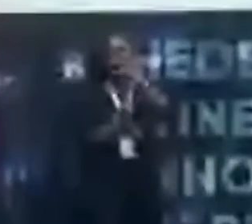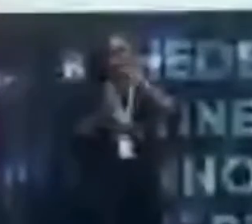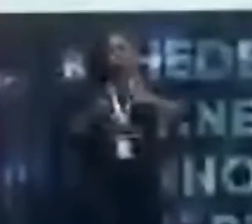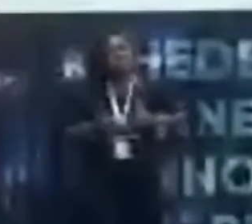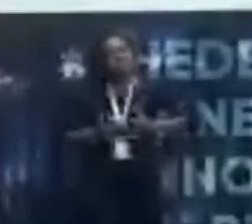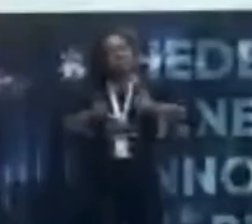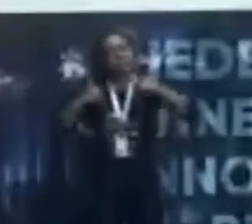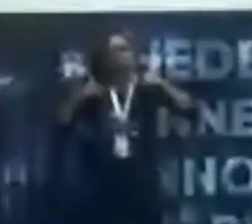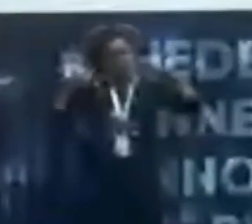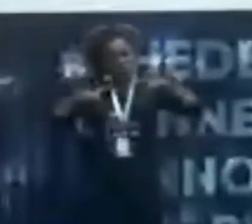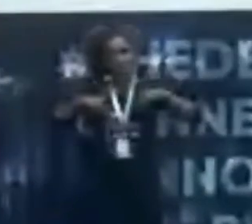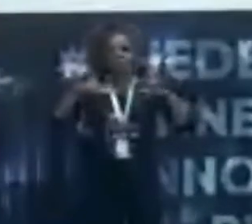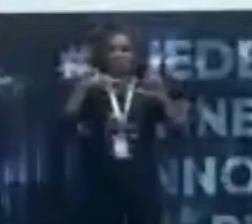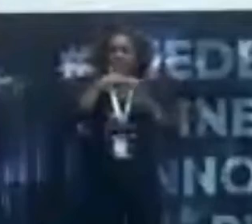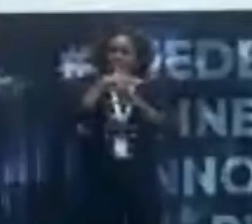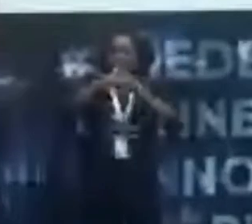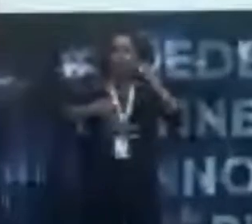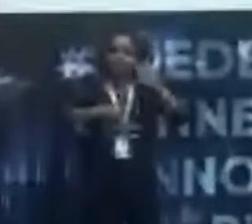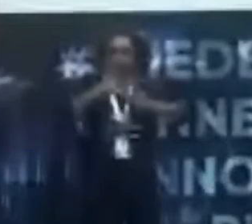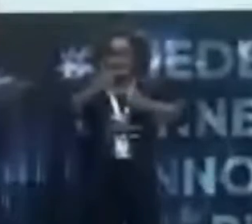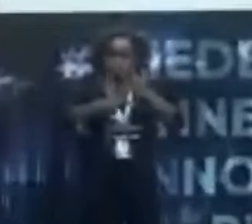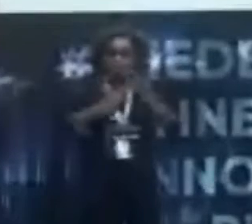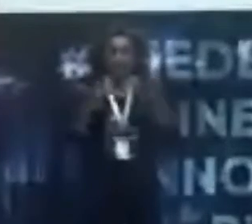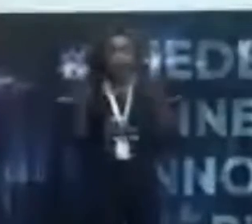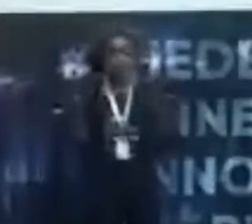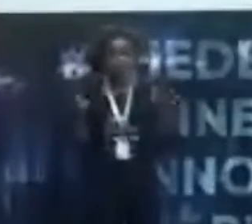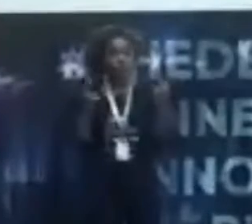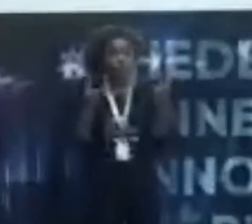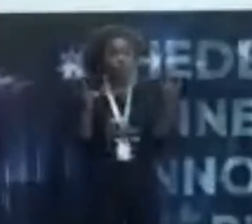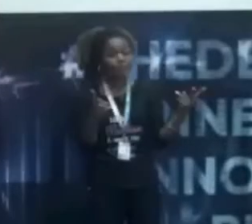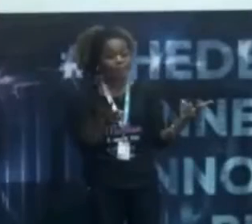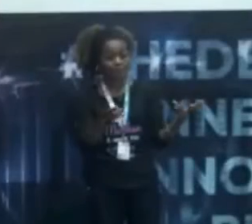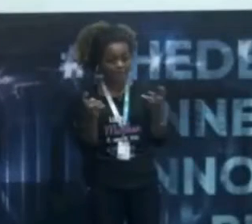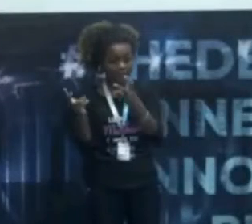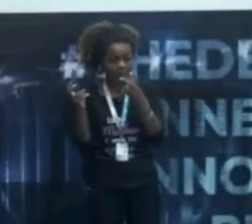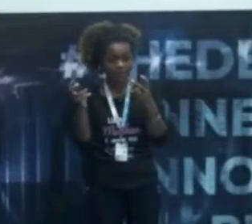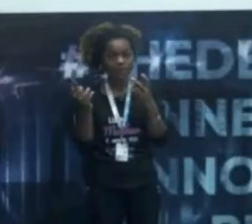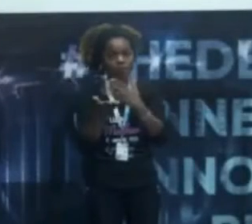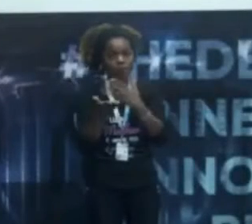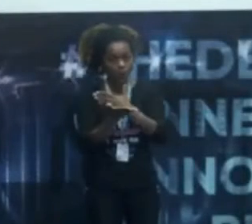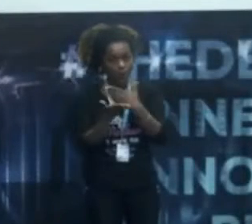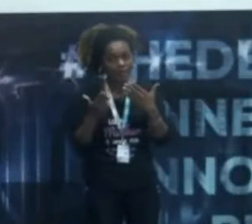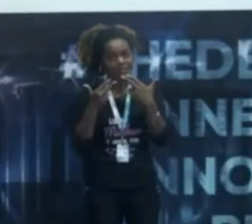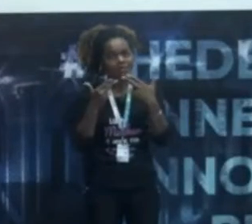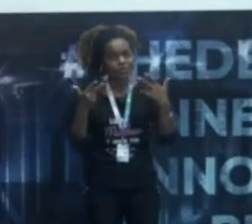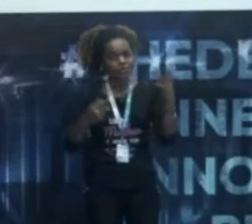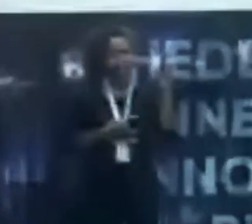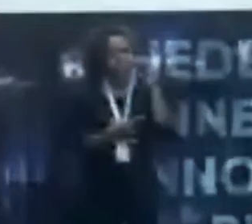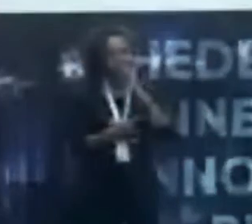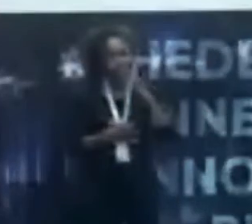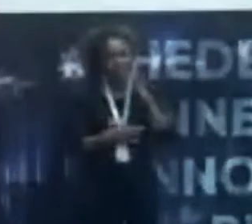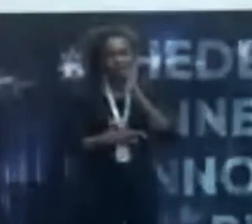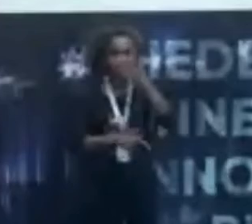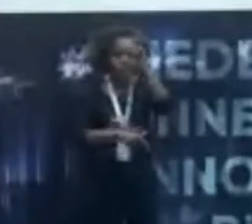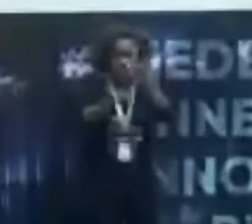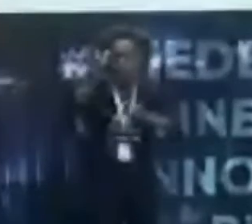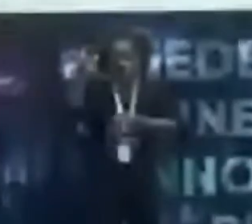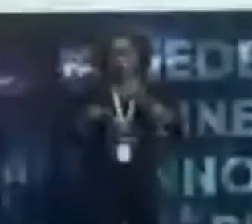numa empresa que faz isso. Então, tu vê que começa a ouvir coisas tão legais de colaboradores em geral, e não